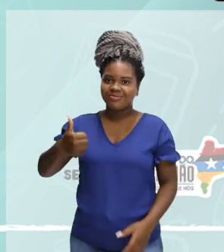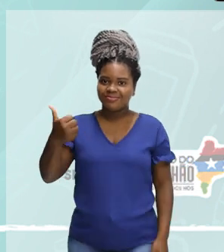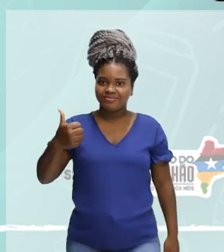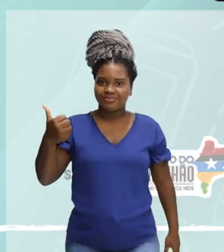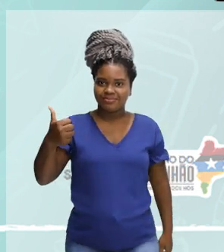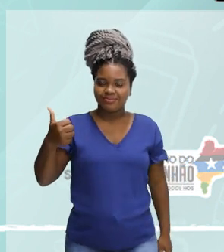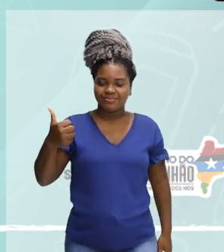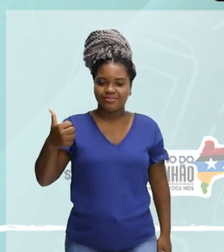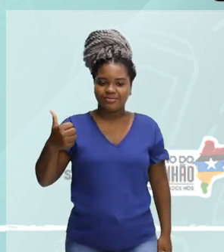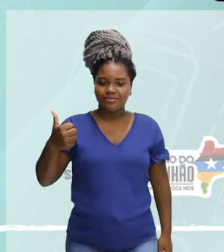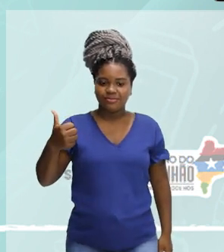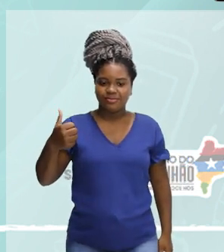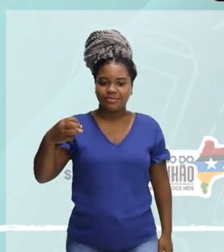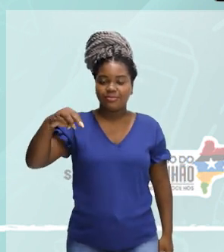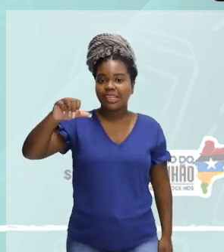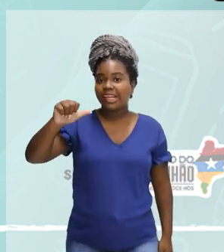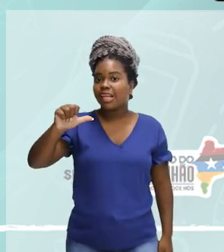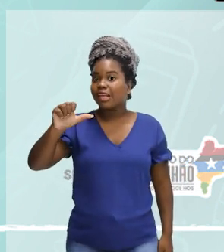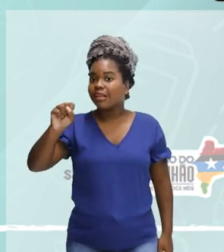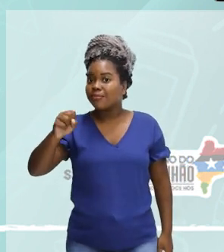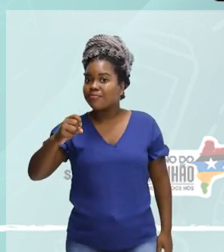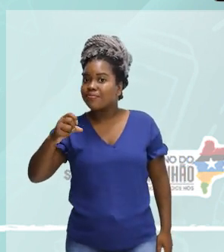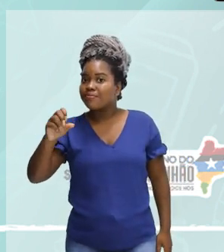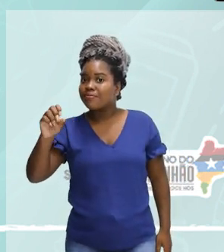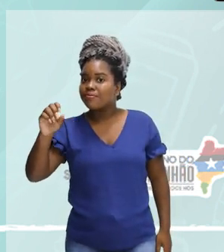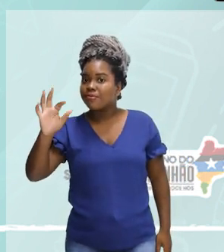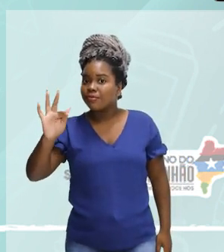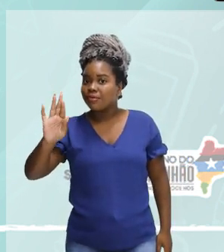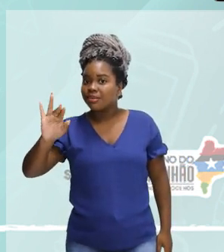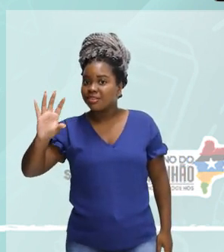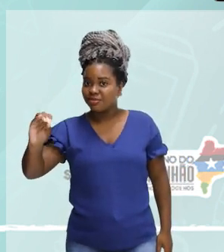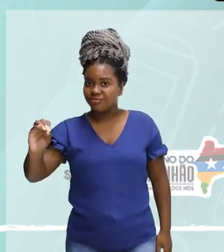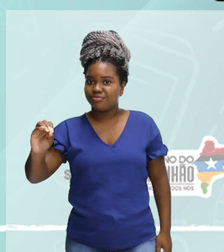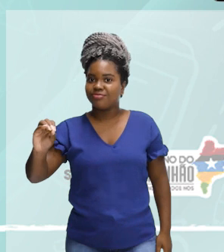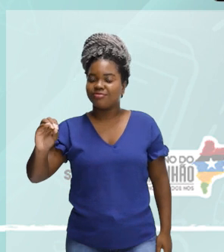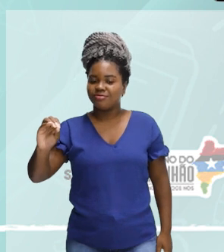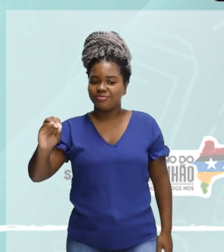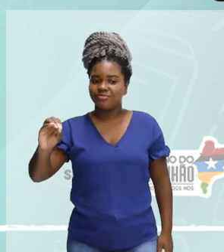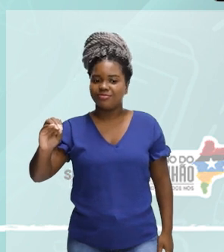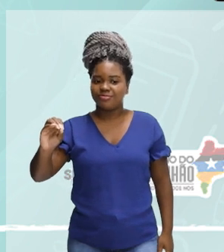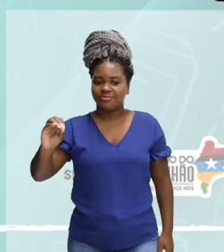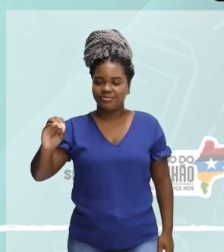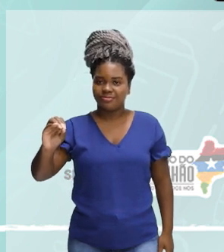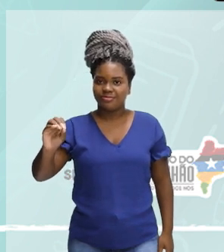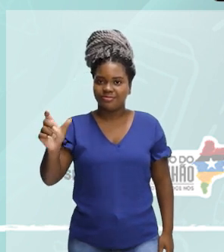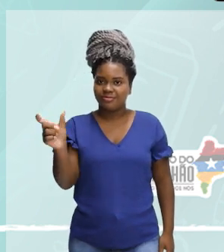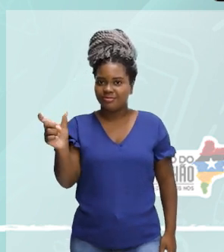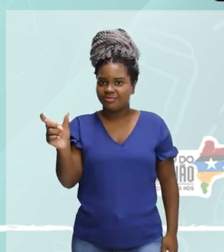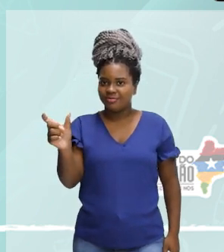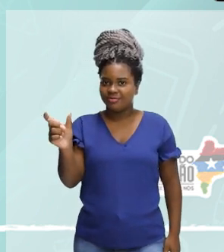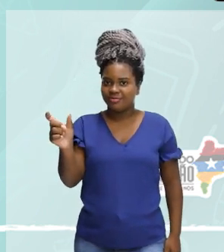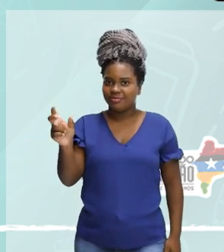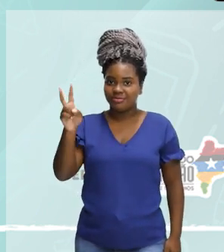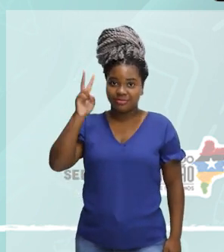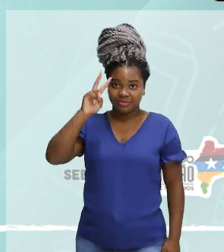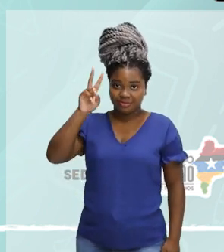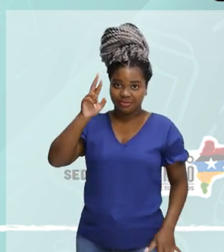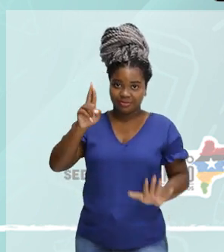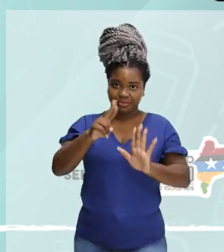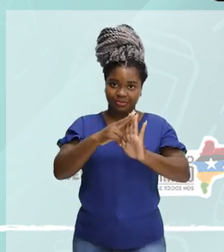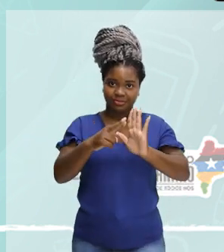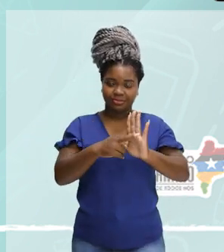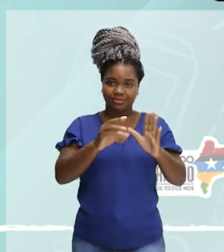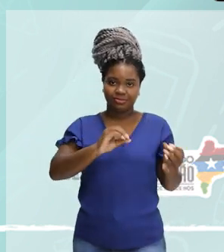qual é o lugar mais frio de la tierra. Mais frio. Lembra lá da regrinha